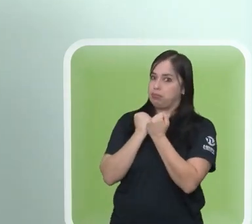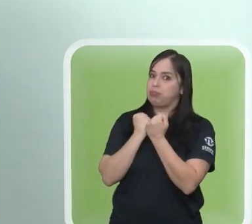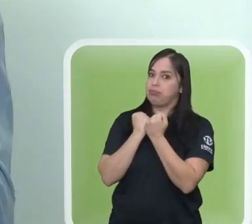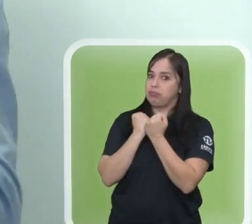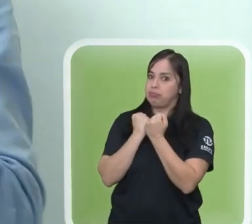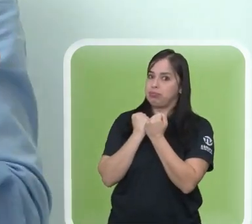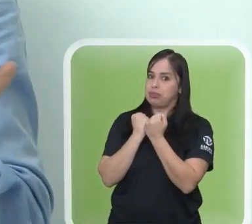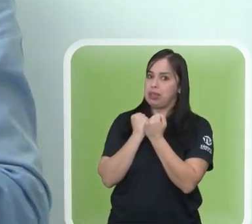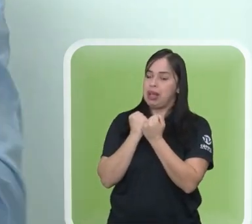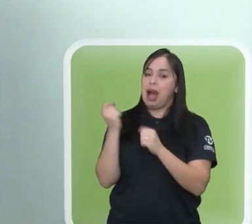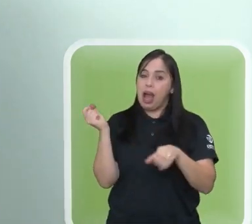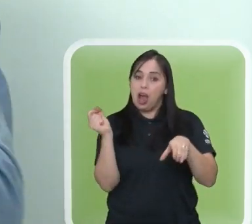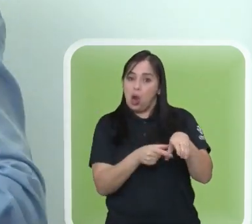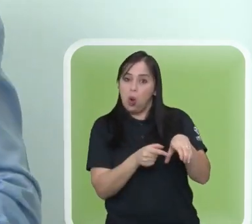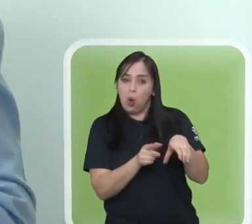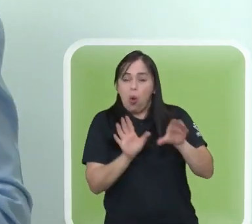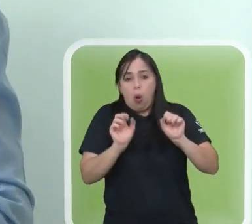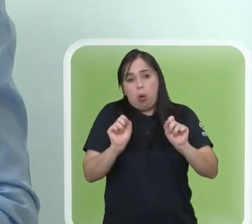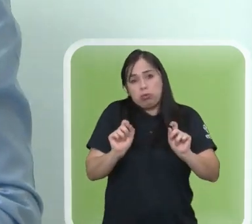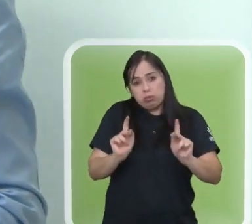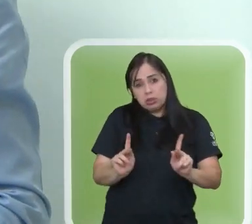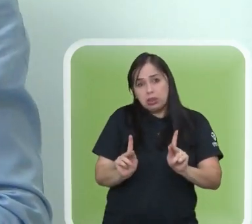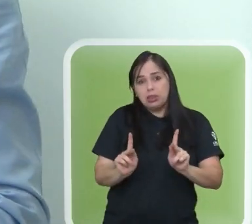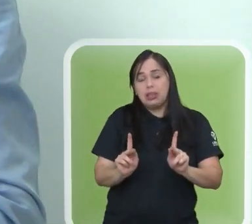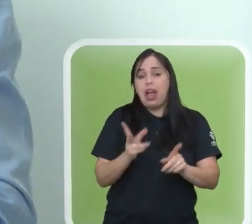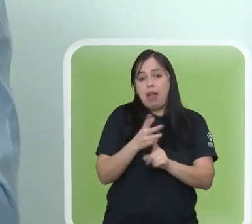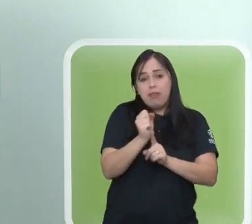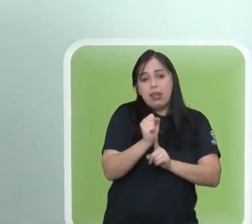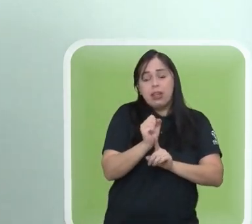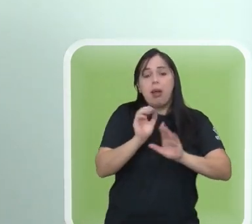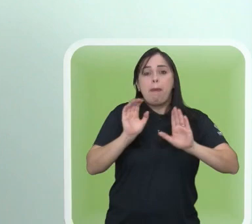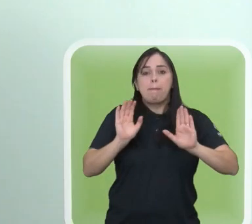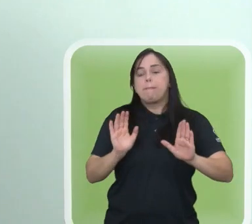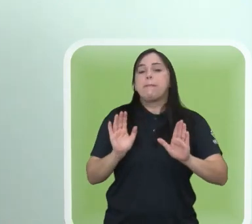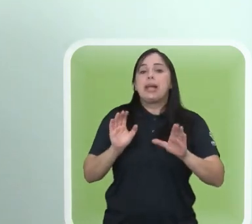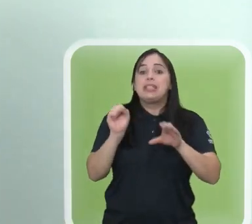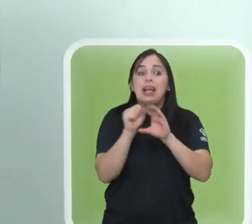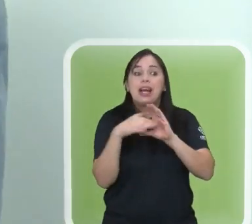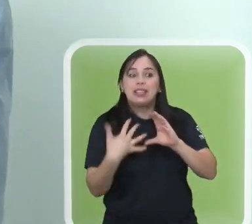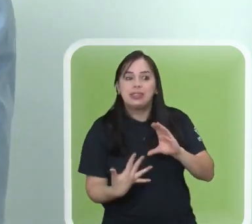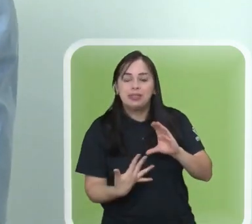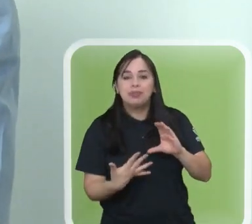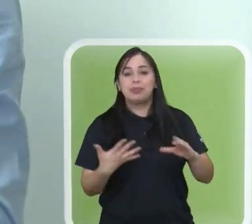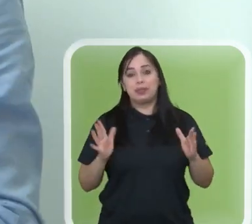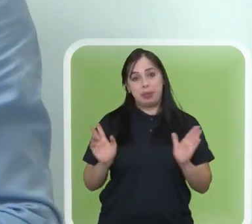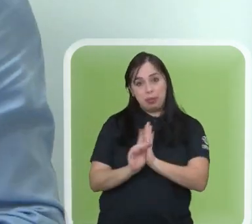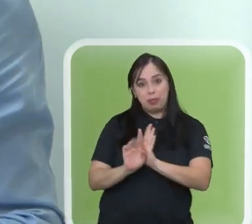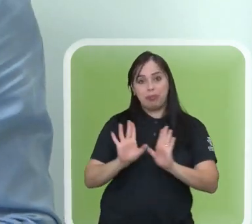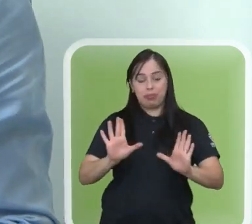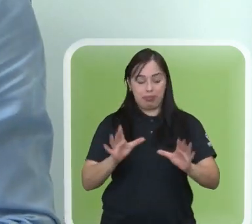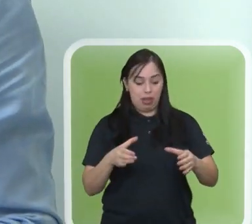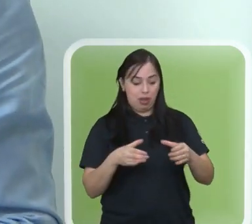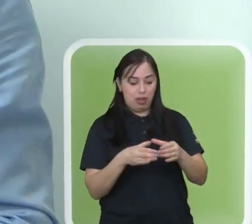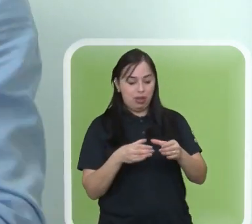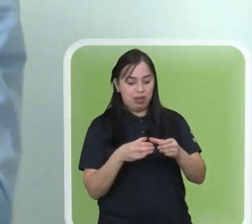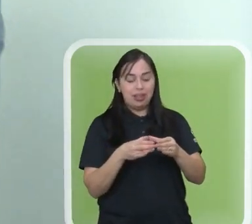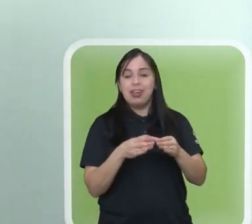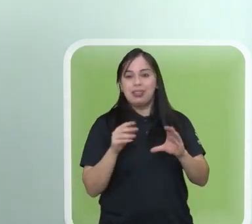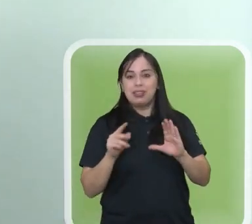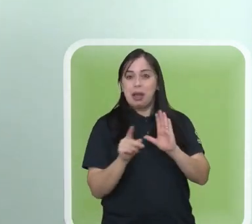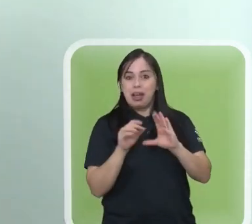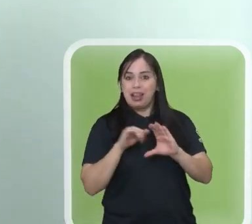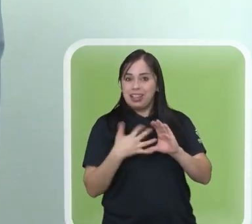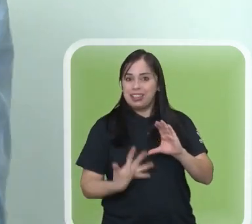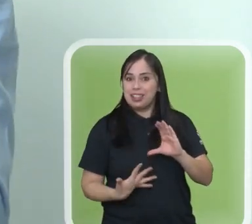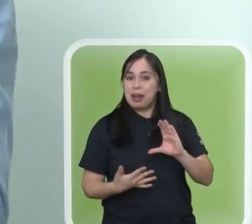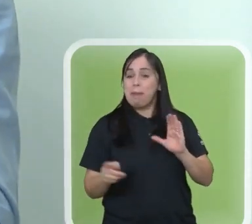vai, faz 1-0 e tranca ali e sai com a vitória. Então, característica do time. Esse time, ele ia ganhar mais fora de casa mesmo. A característica que foi